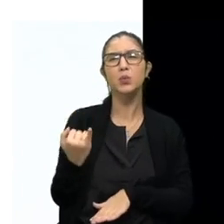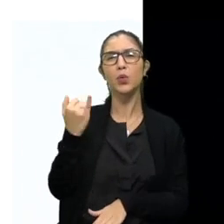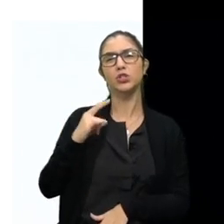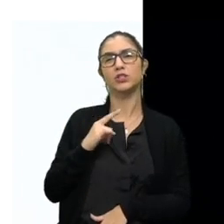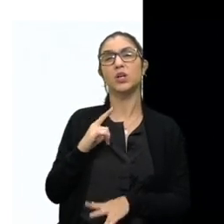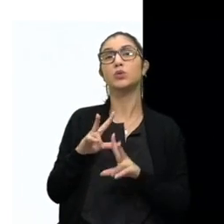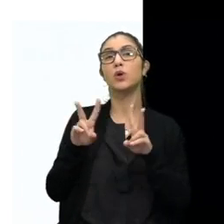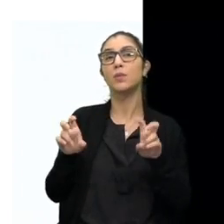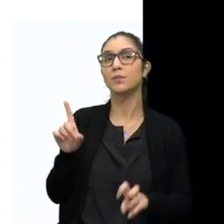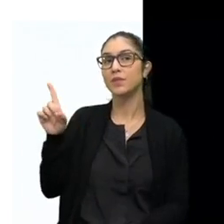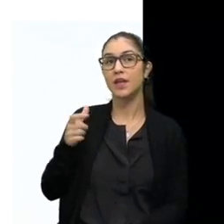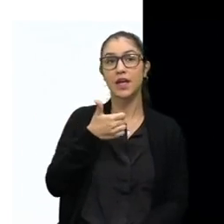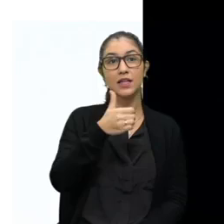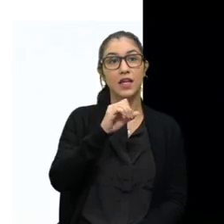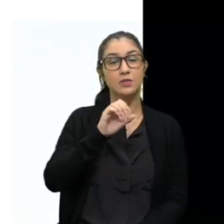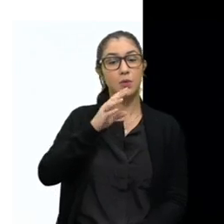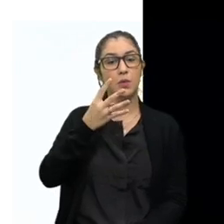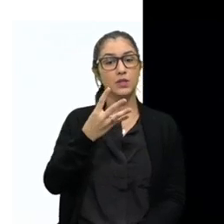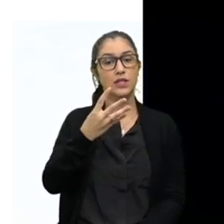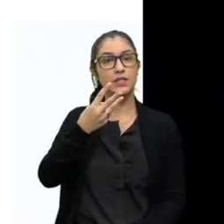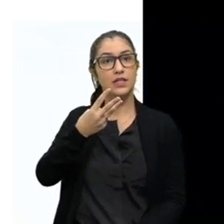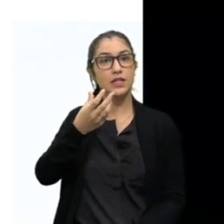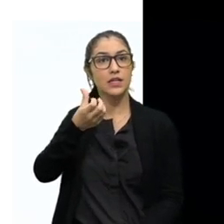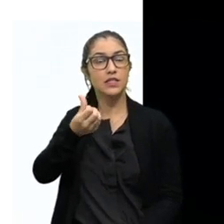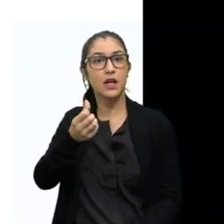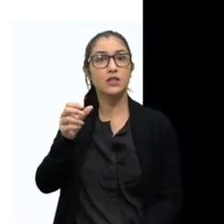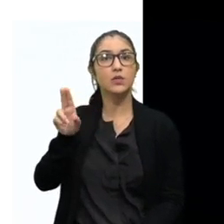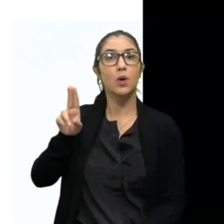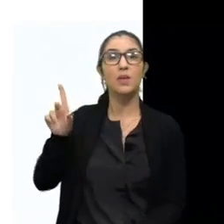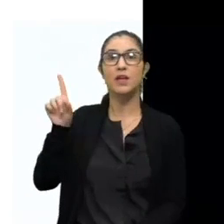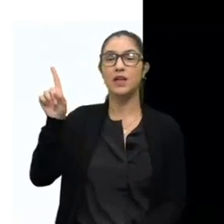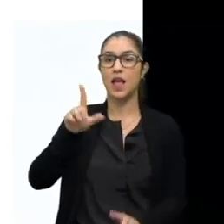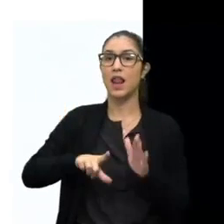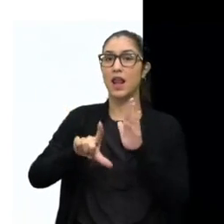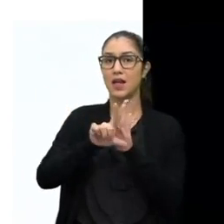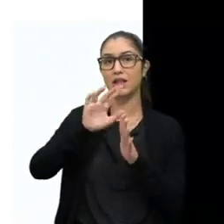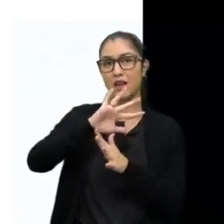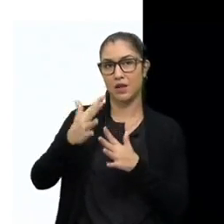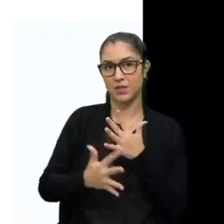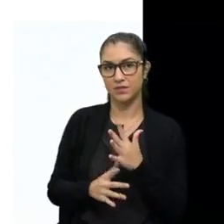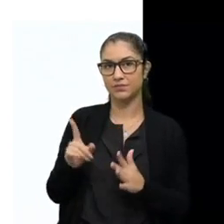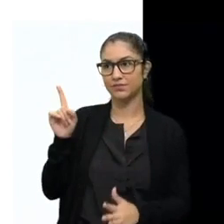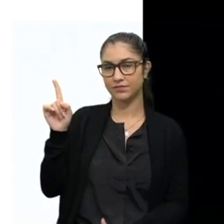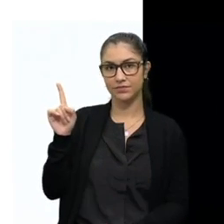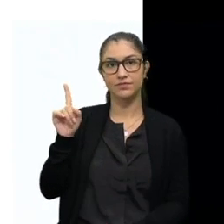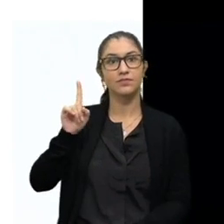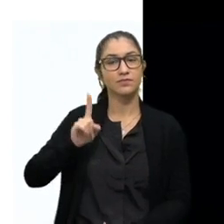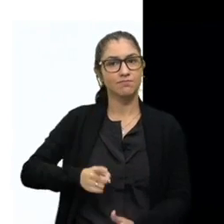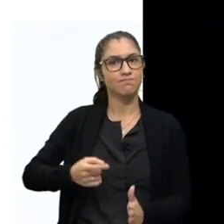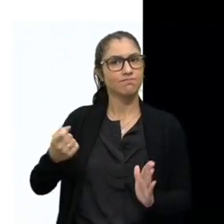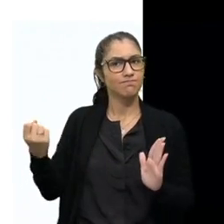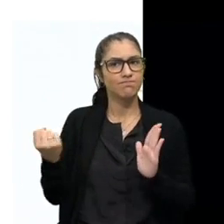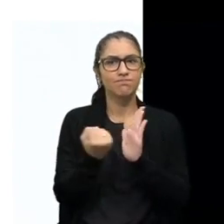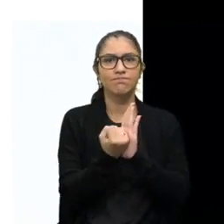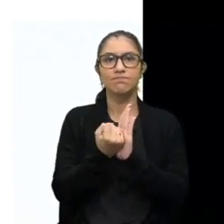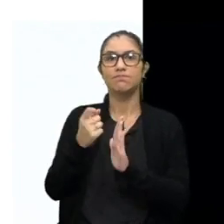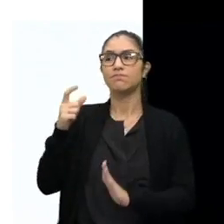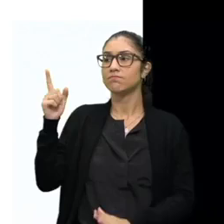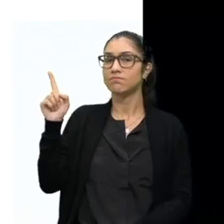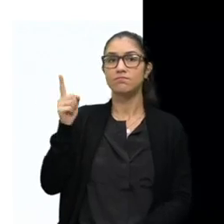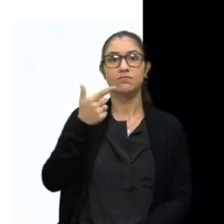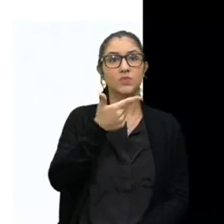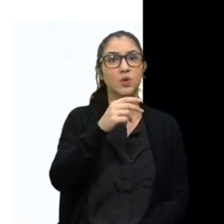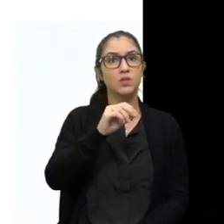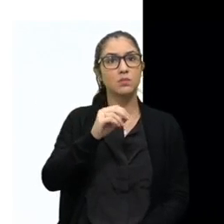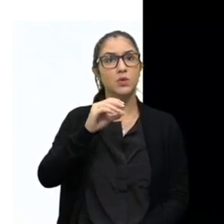temos sobre isso é a Lei 10.436, que é chamada Lei de Libras. Então, a Libras foi oficializada em